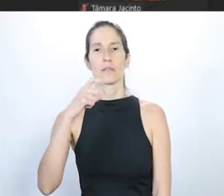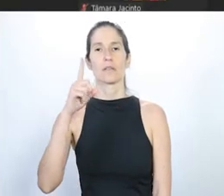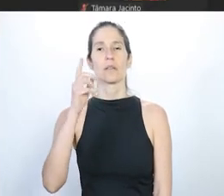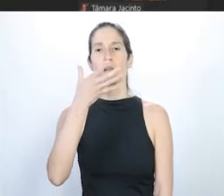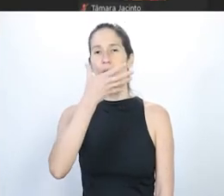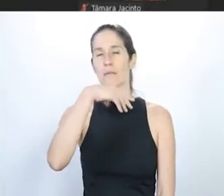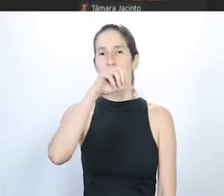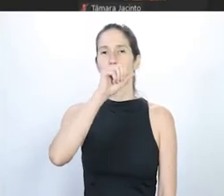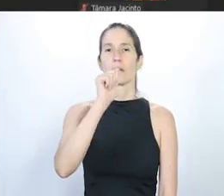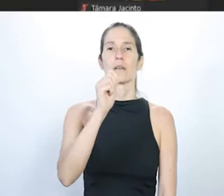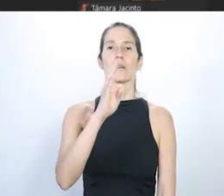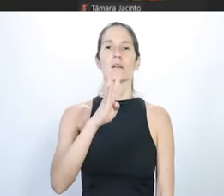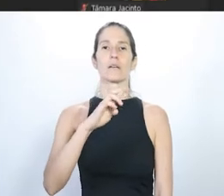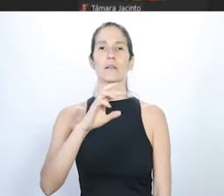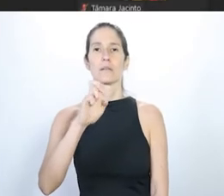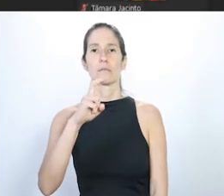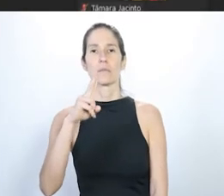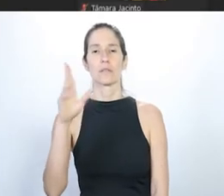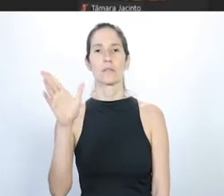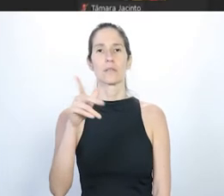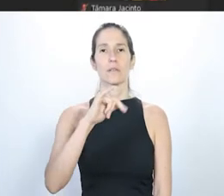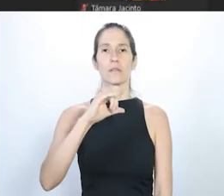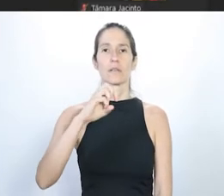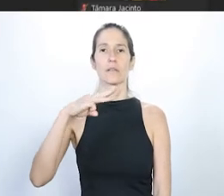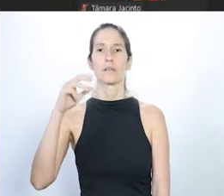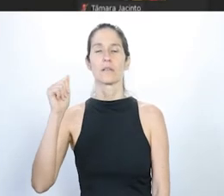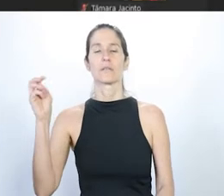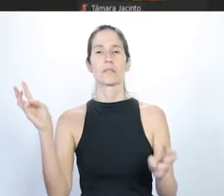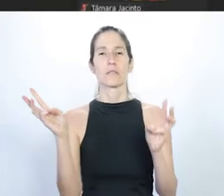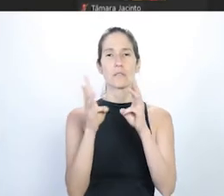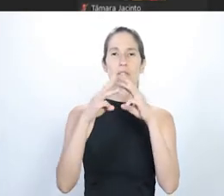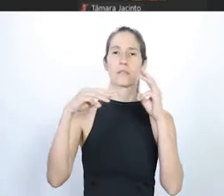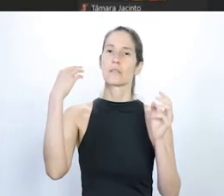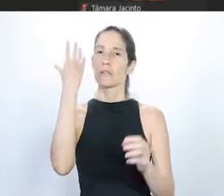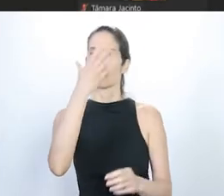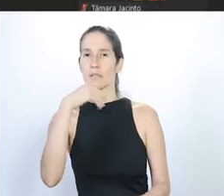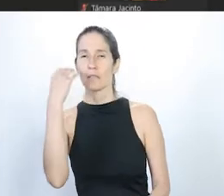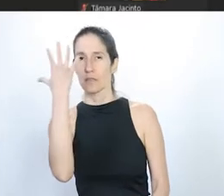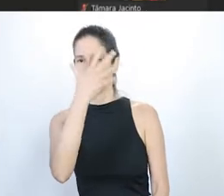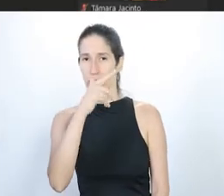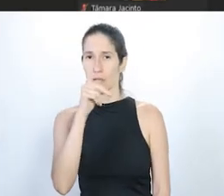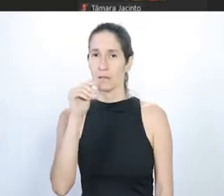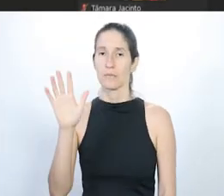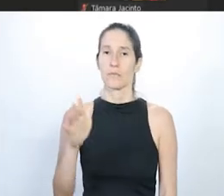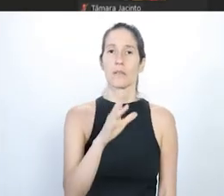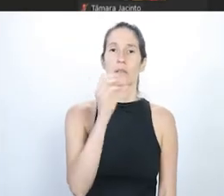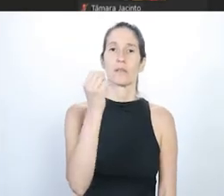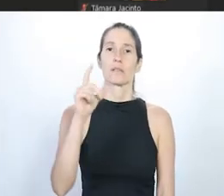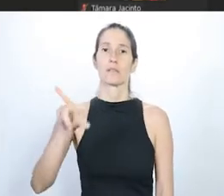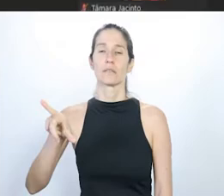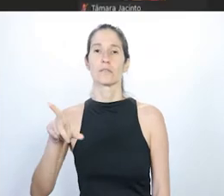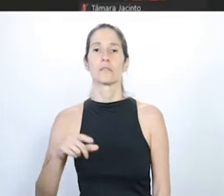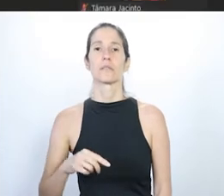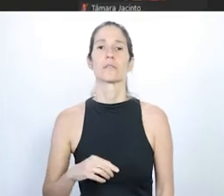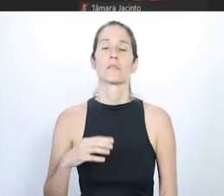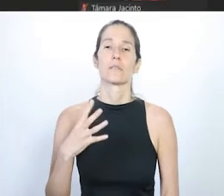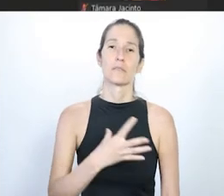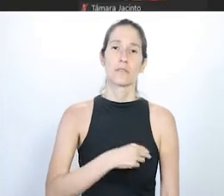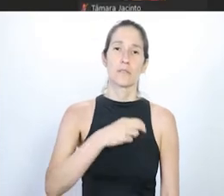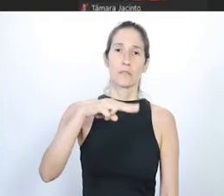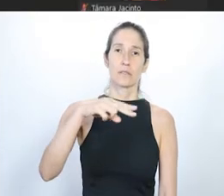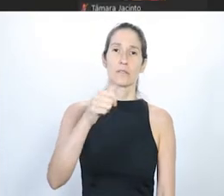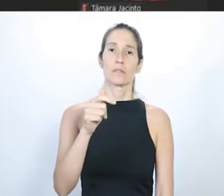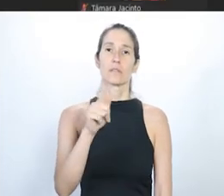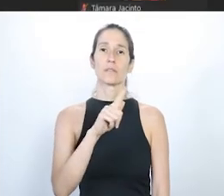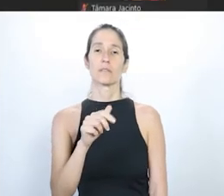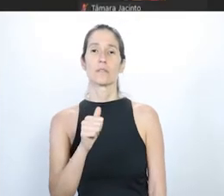Lima, hoje a ciranda é cantada na linda praia de Olinda. Filho de Nazaré, pai